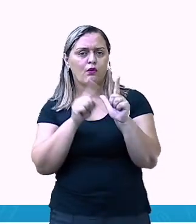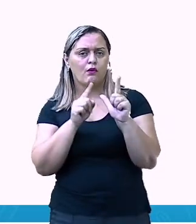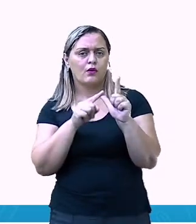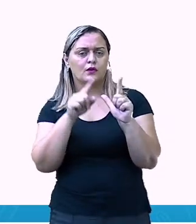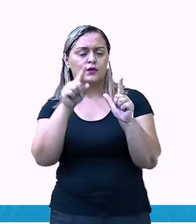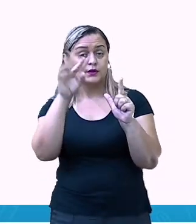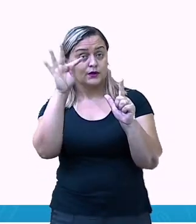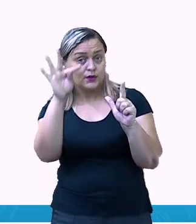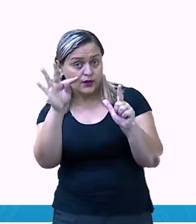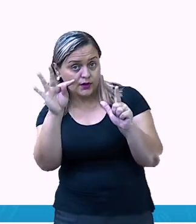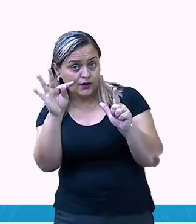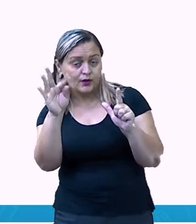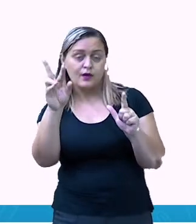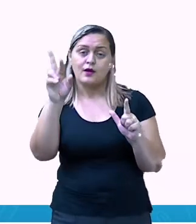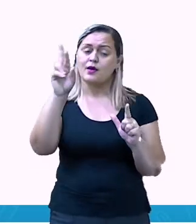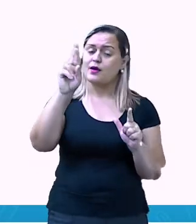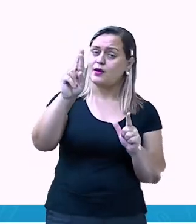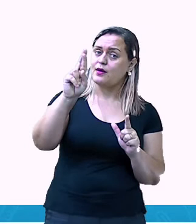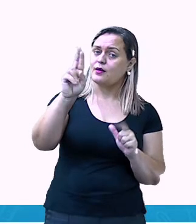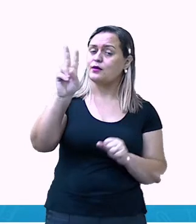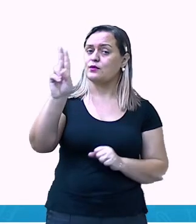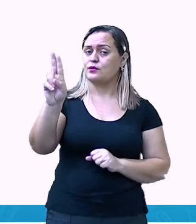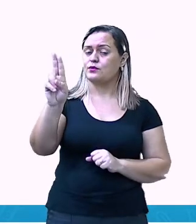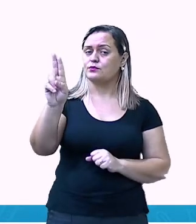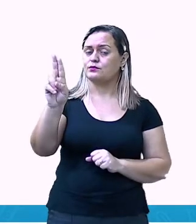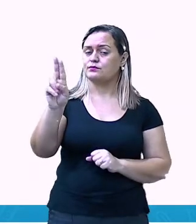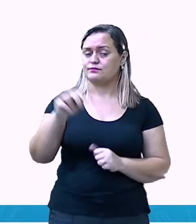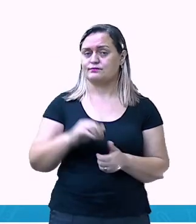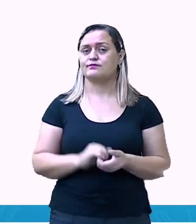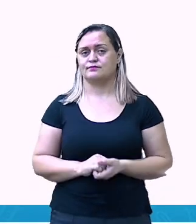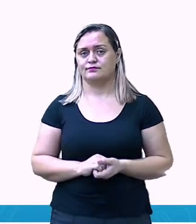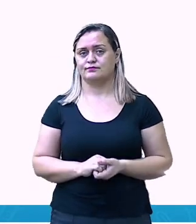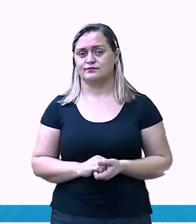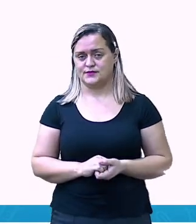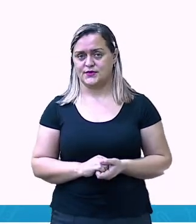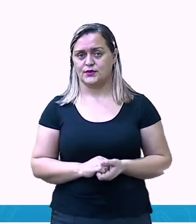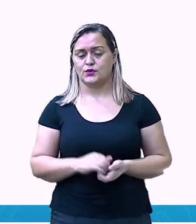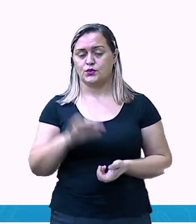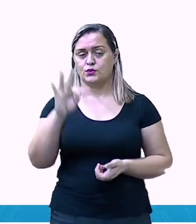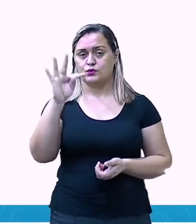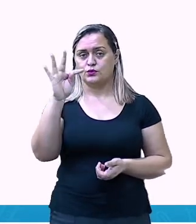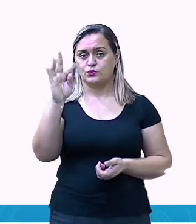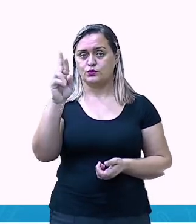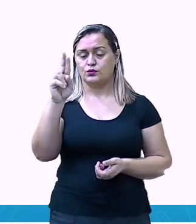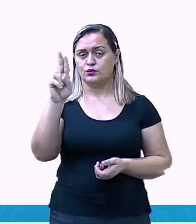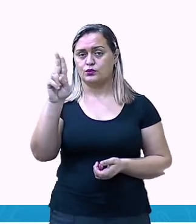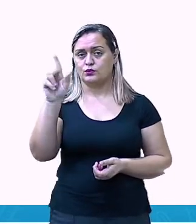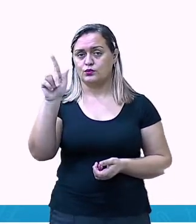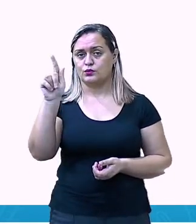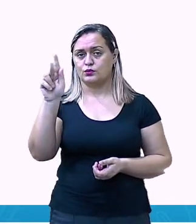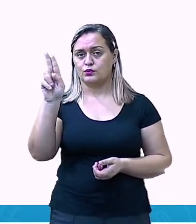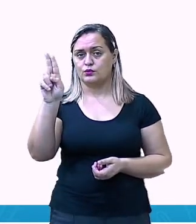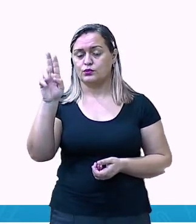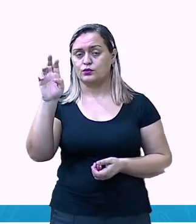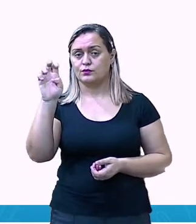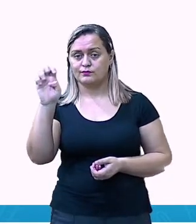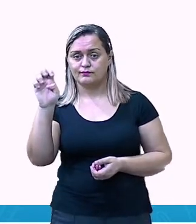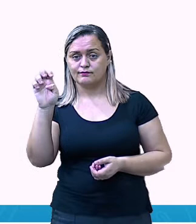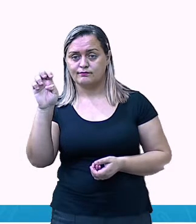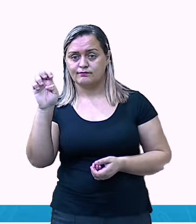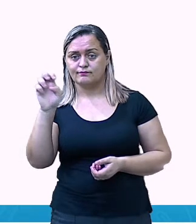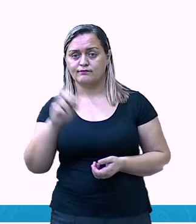palavra truque, truque, que a gente usa no nosso dia a dia. E temos também aqui, ó,